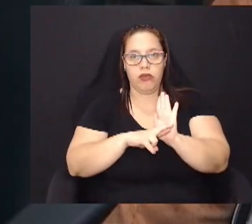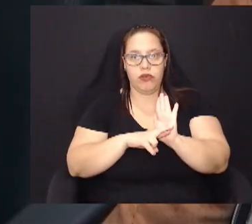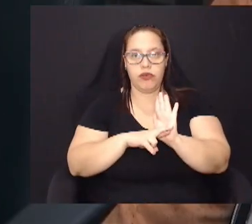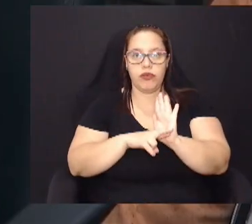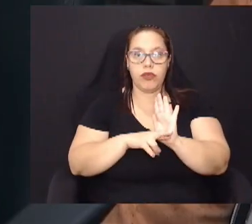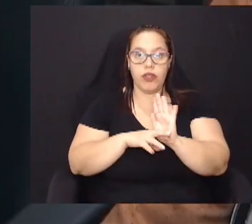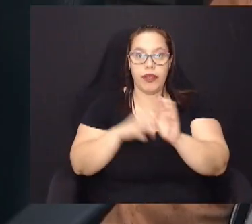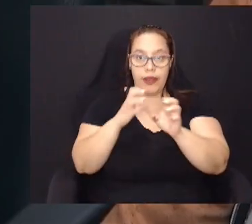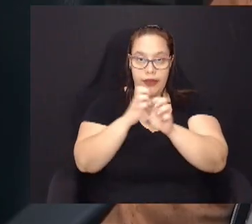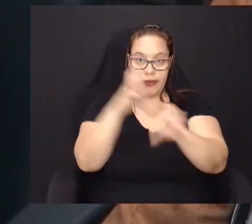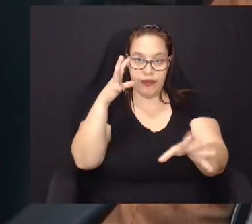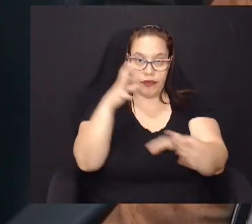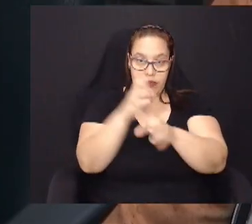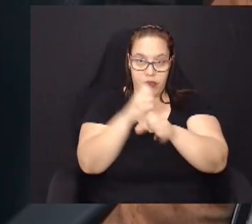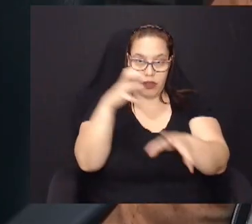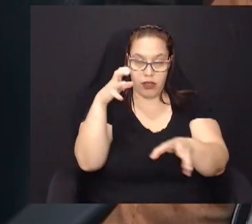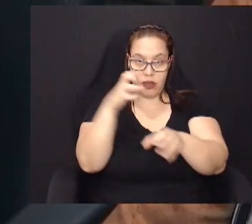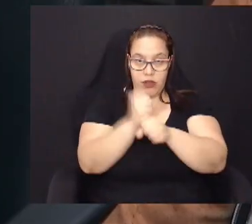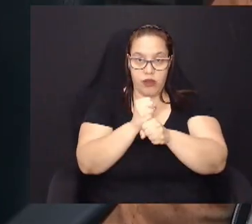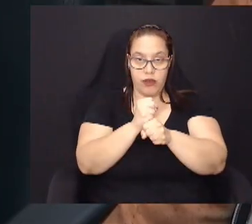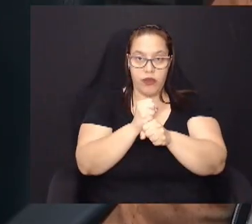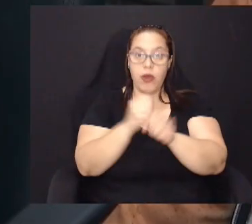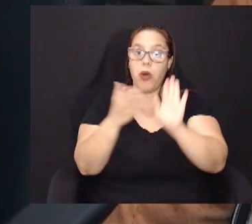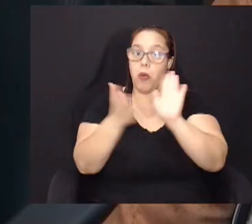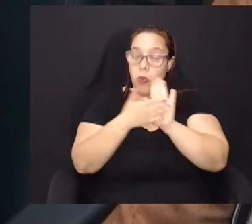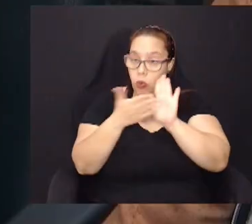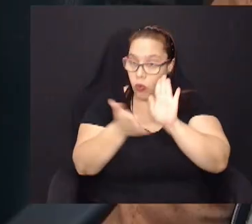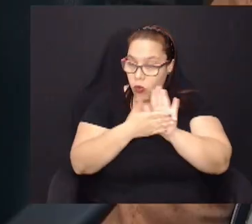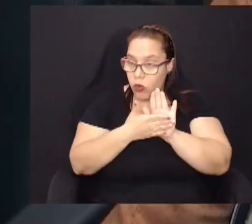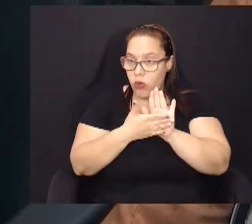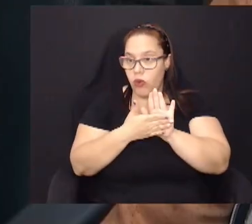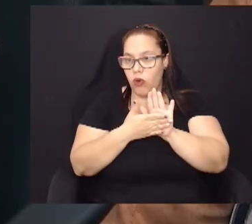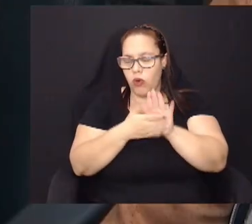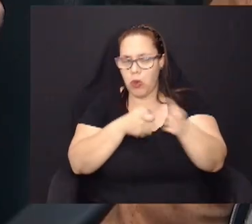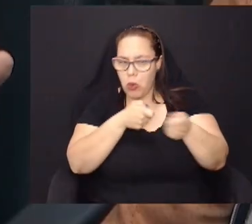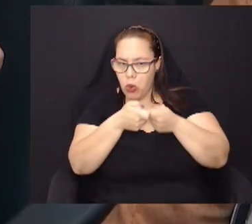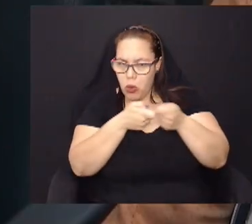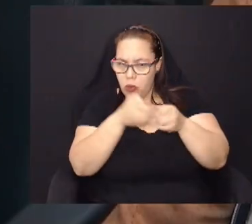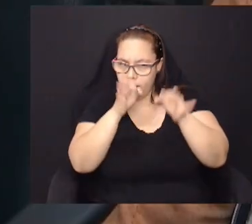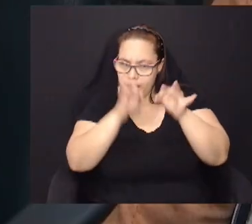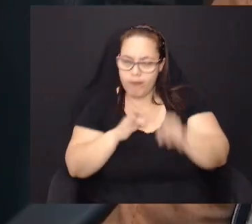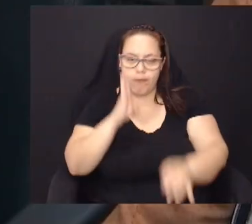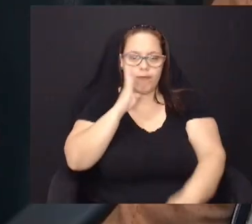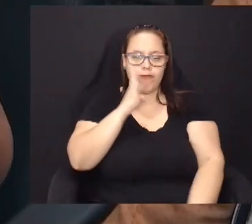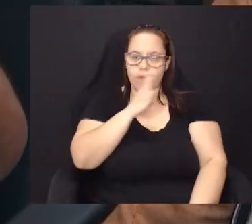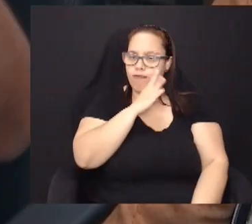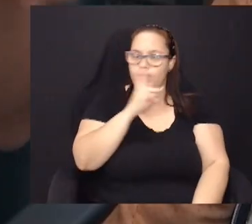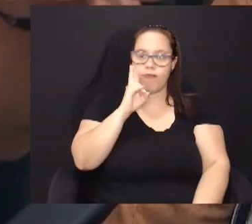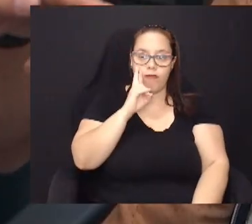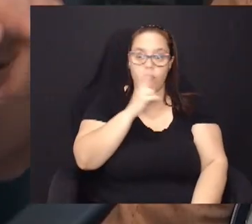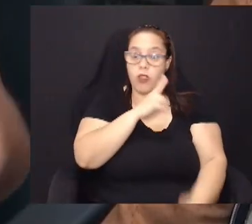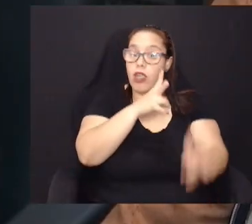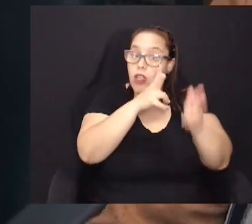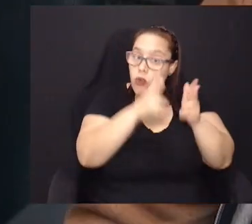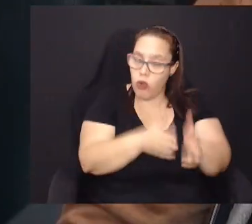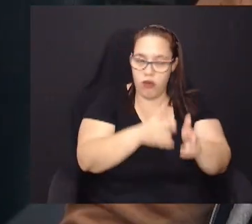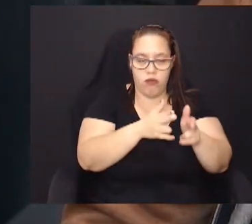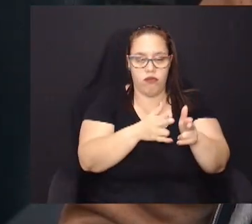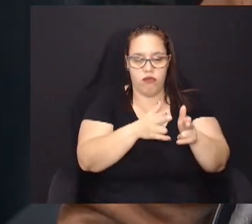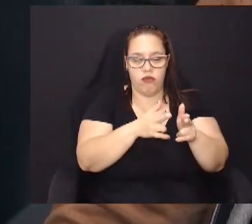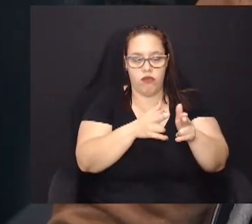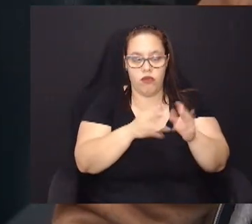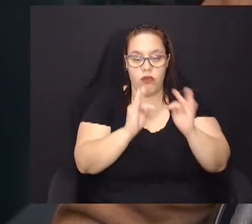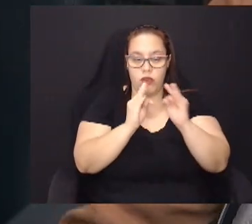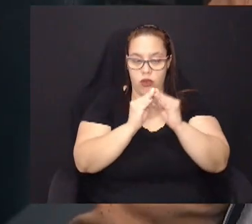que fez lá, para que proponha, né, a aferição dos bares e restaurantes, da mesma forma que está sendo